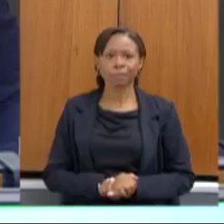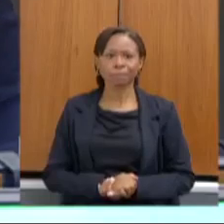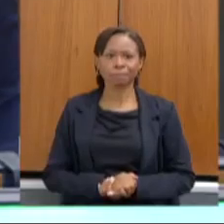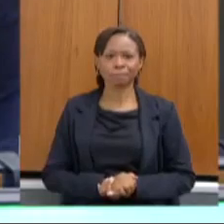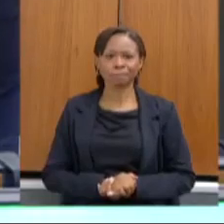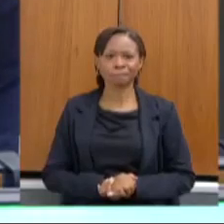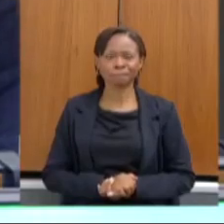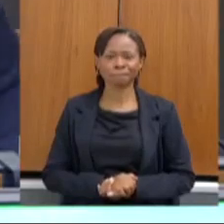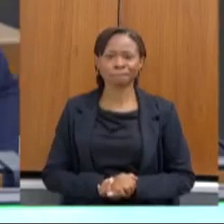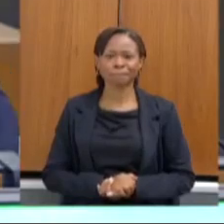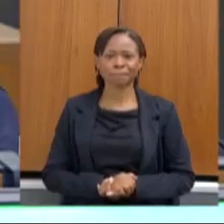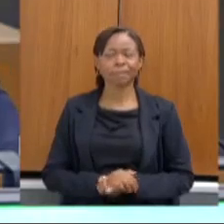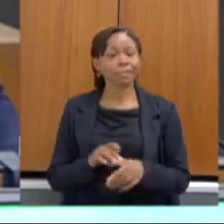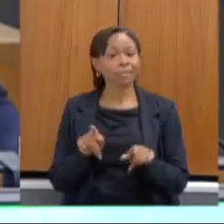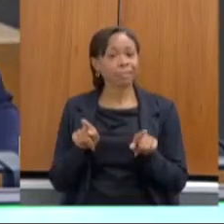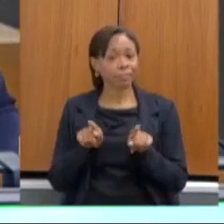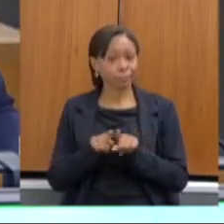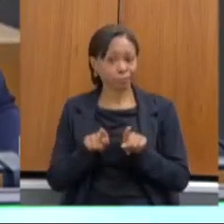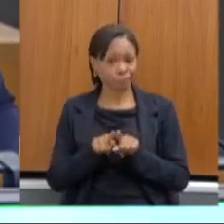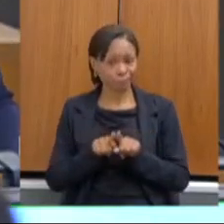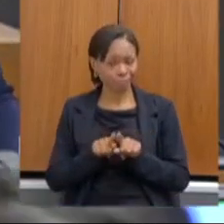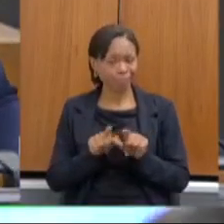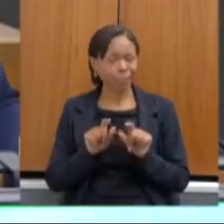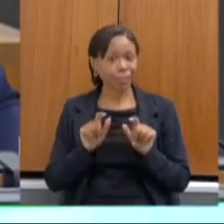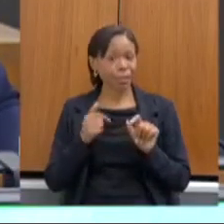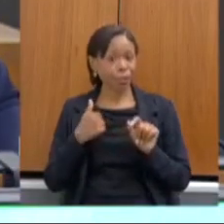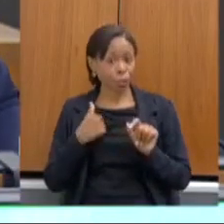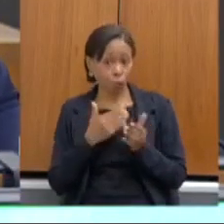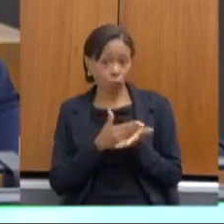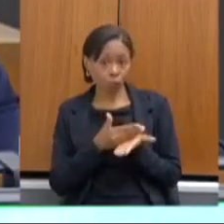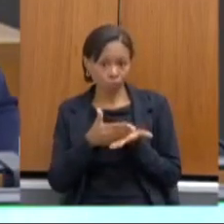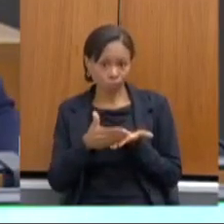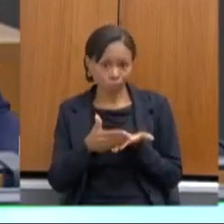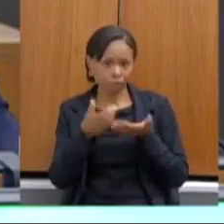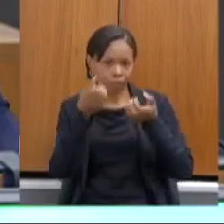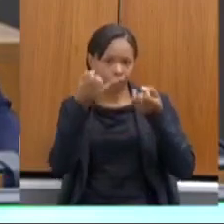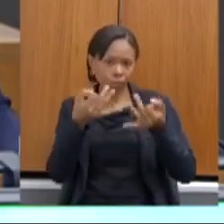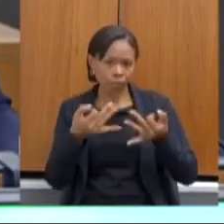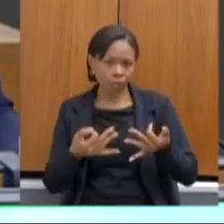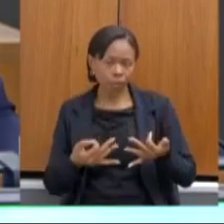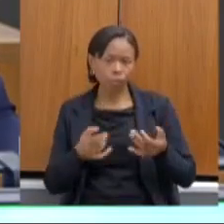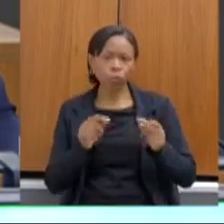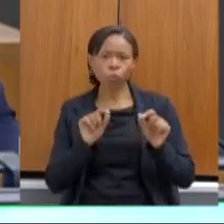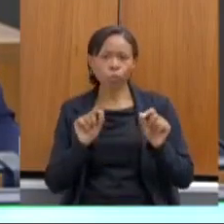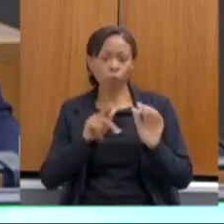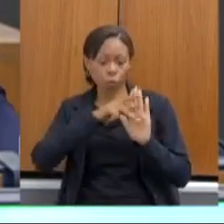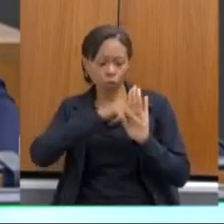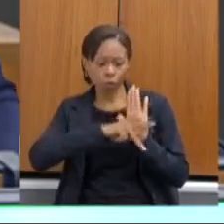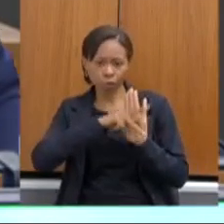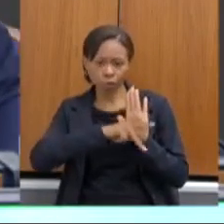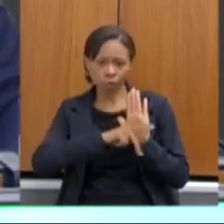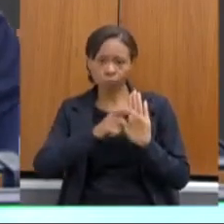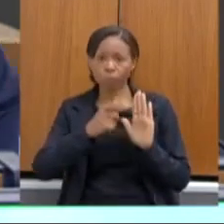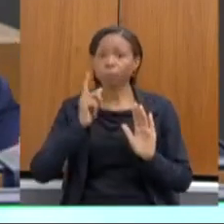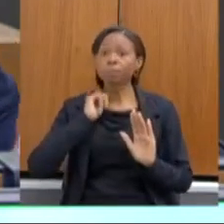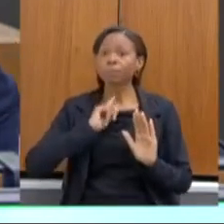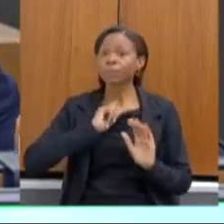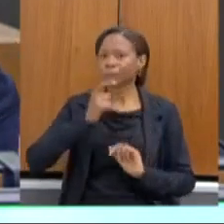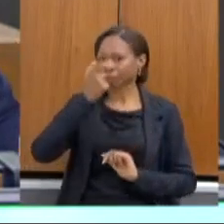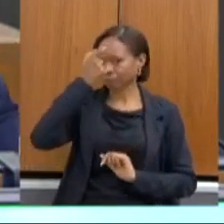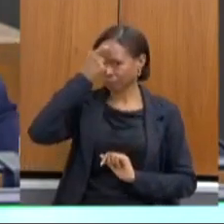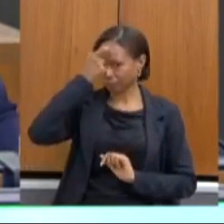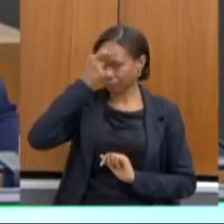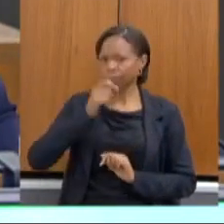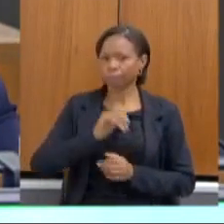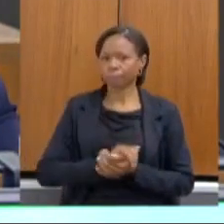é bom como não poderia deixar de ser eu inicio falando do Minas consciente é bom o